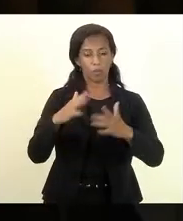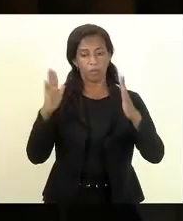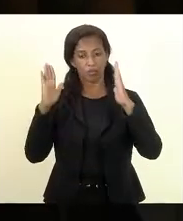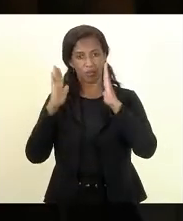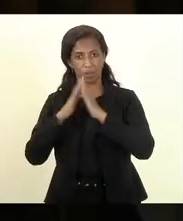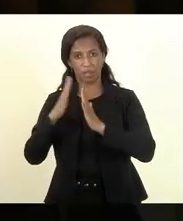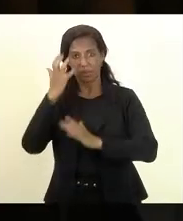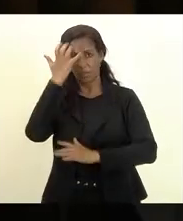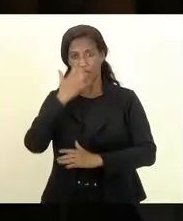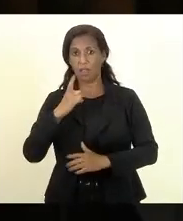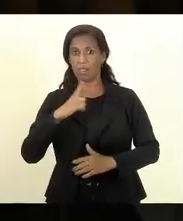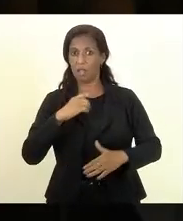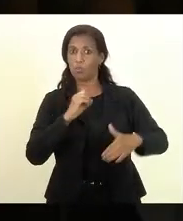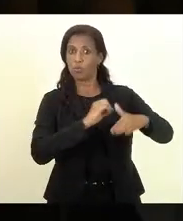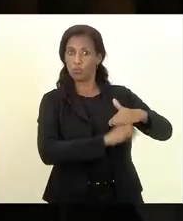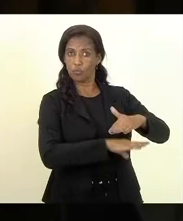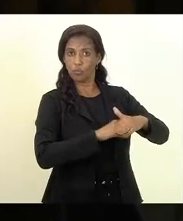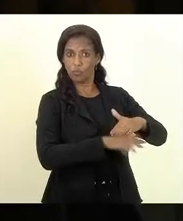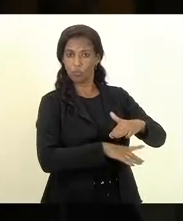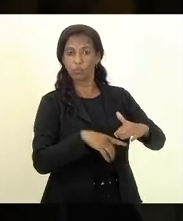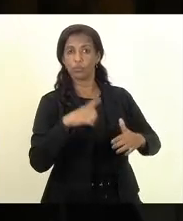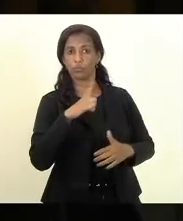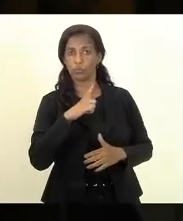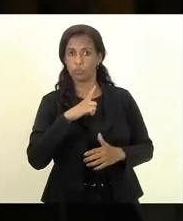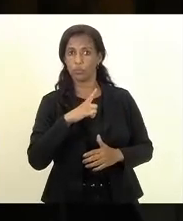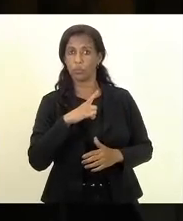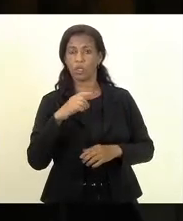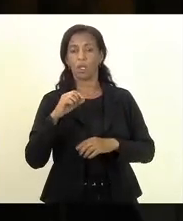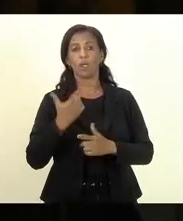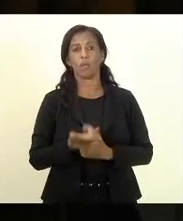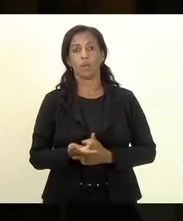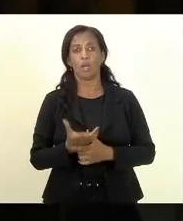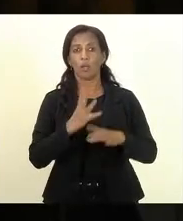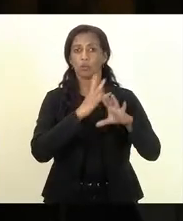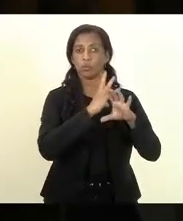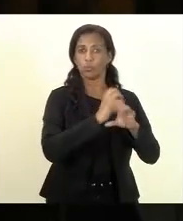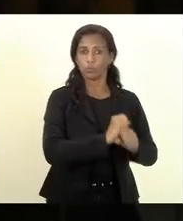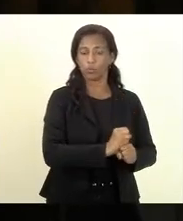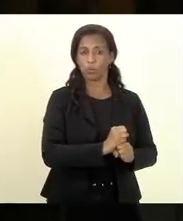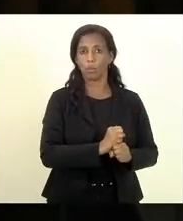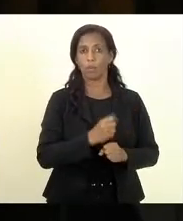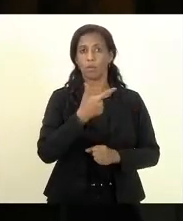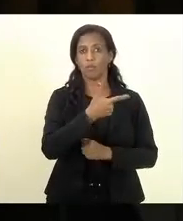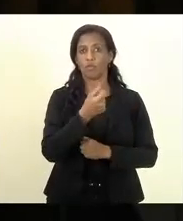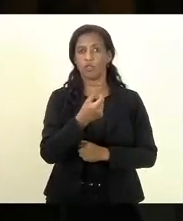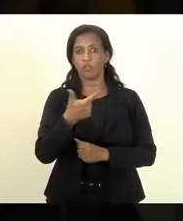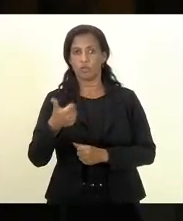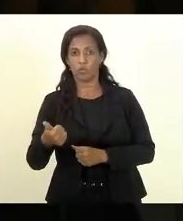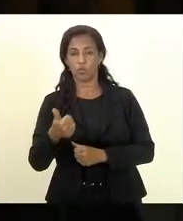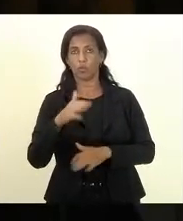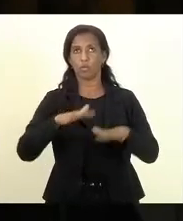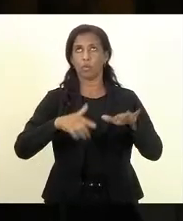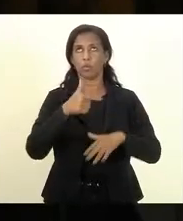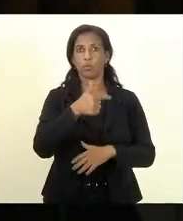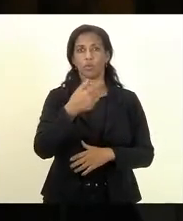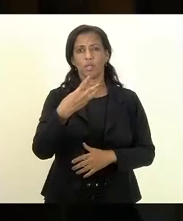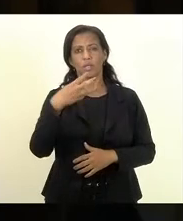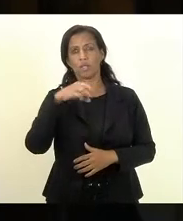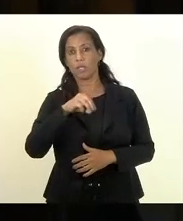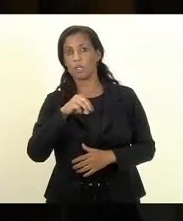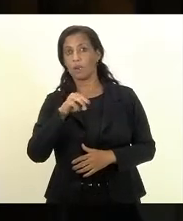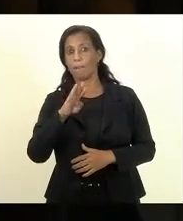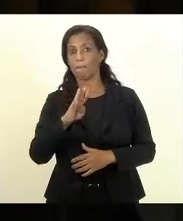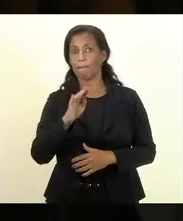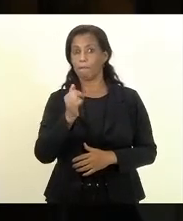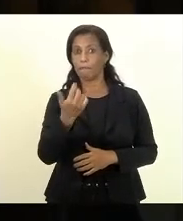um Fundo Estadual de Habitação de Interesse Social, cuja dotação orçamentária para 2021 é de cerca de 230 milhões de